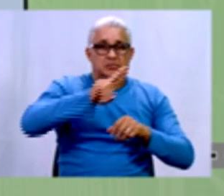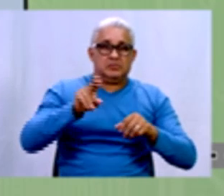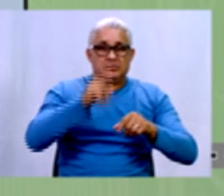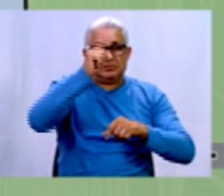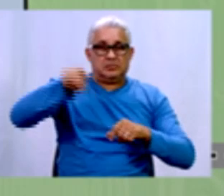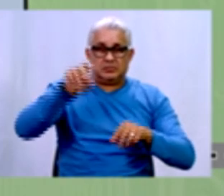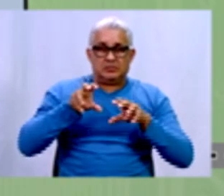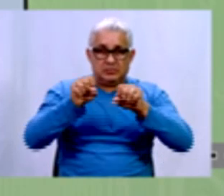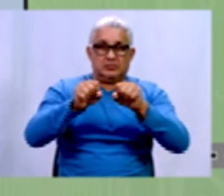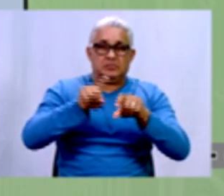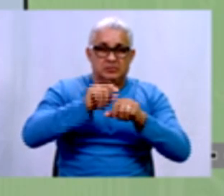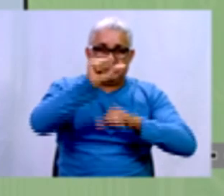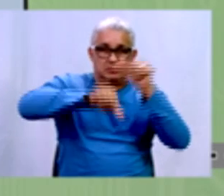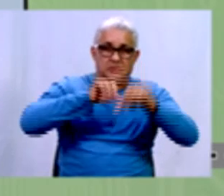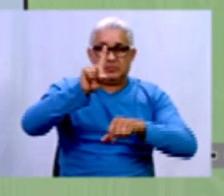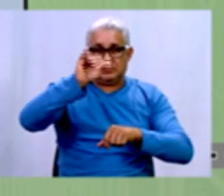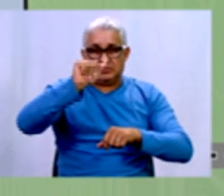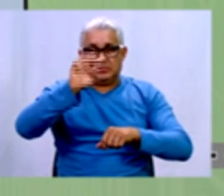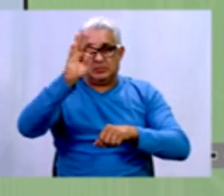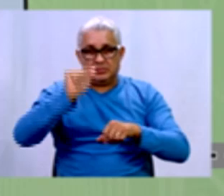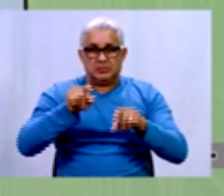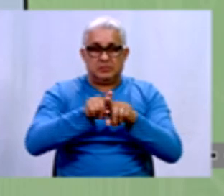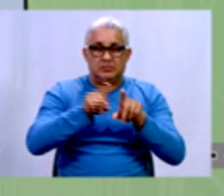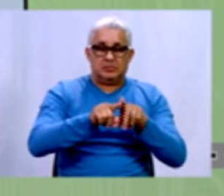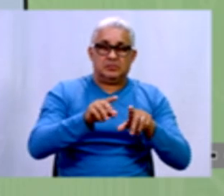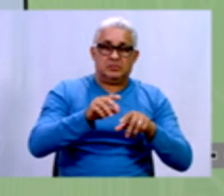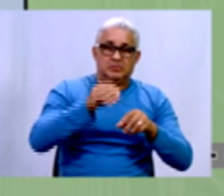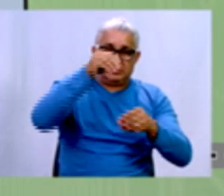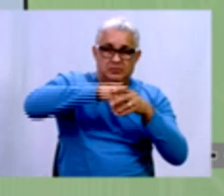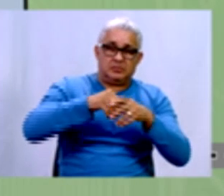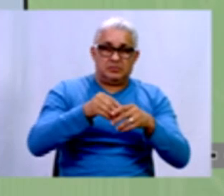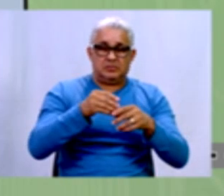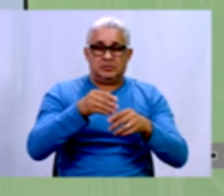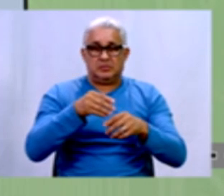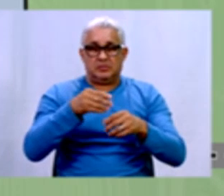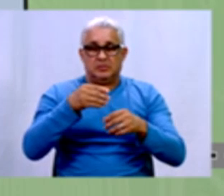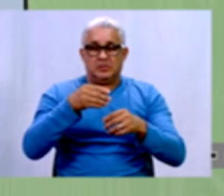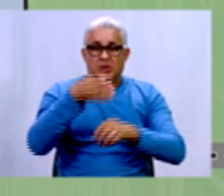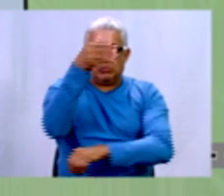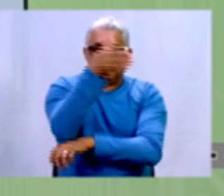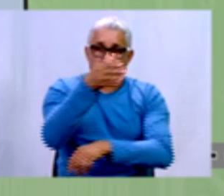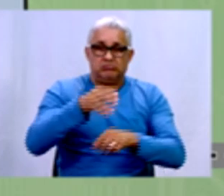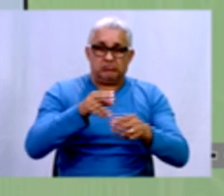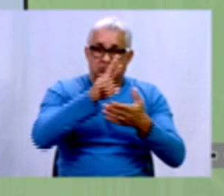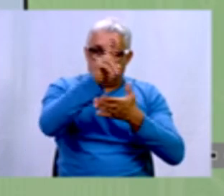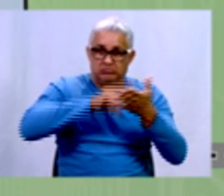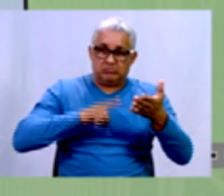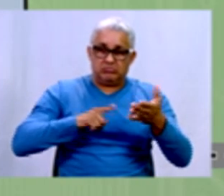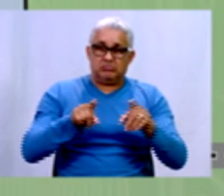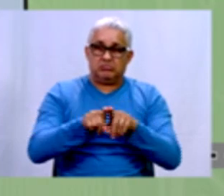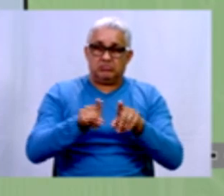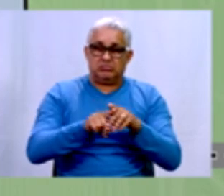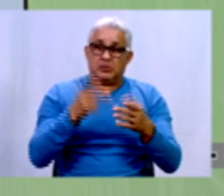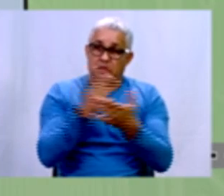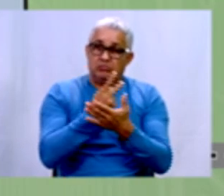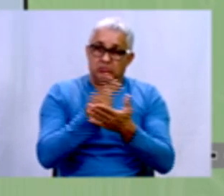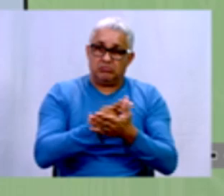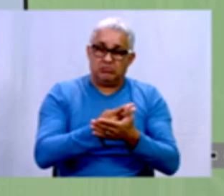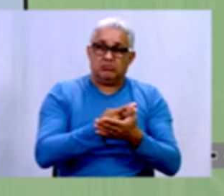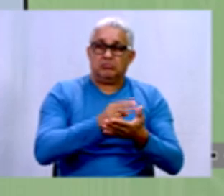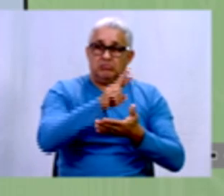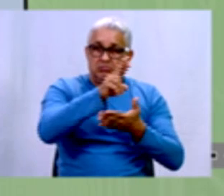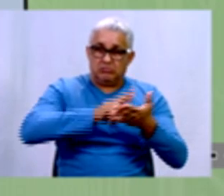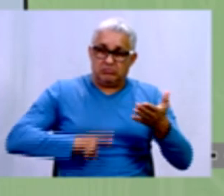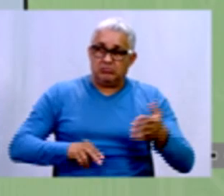troca de datas, permitir que o empregado do hotel gere relatórios, melhorar a manipulação de erros. E aí aqui uma estimativa em